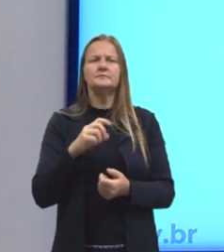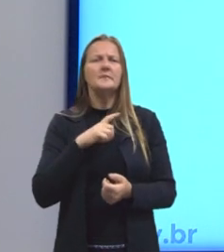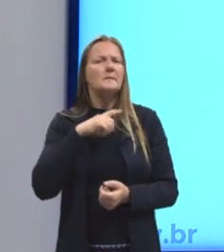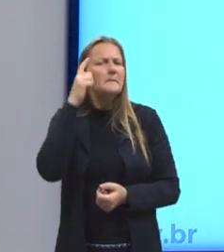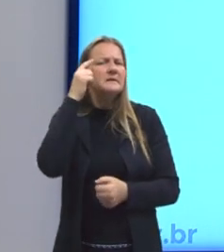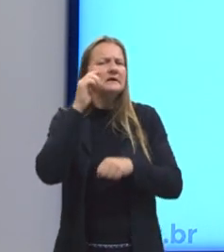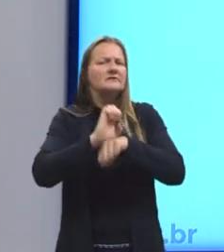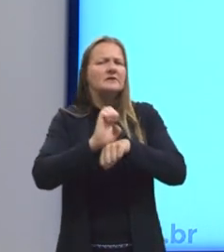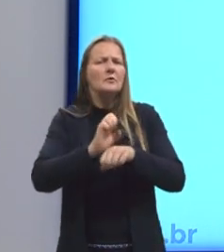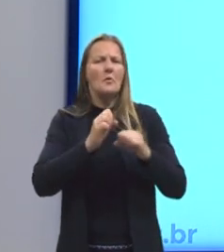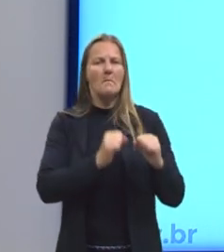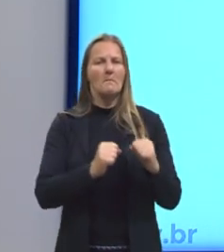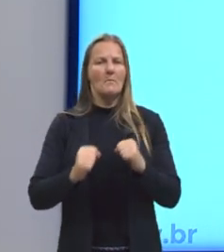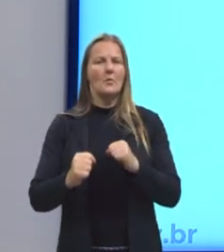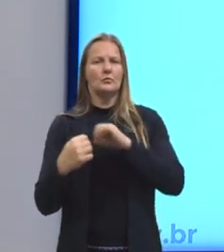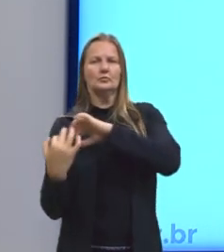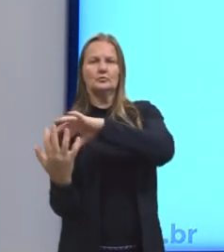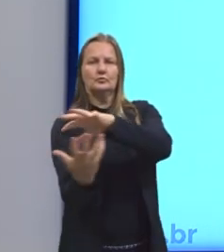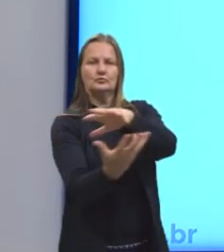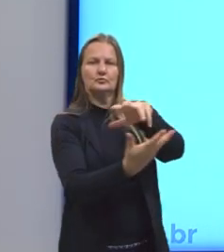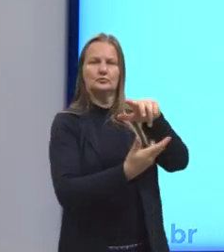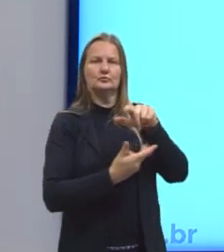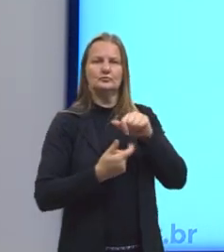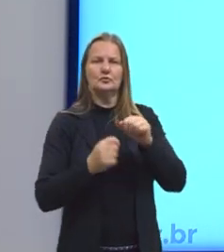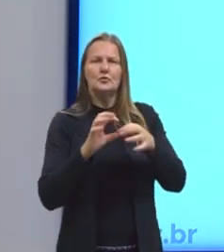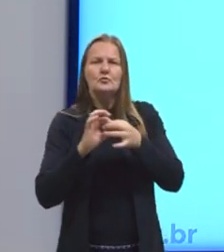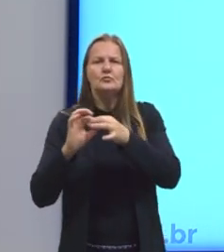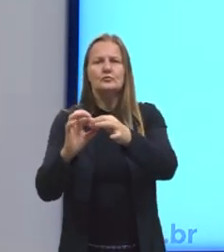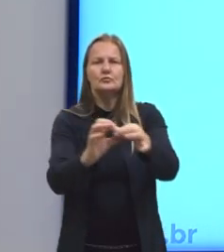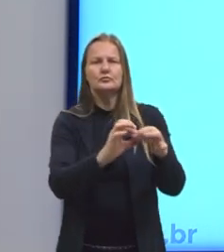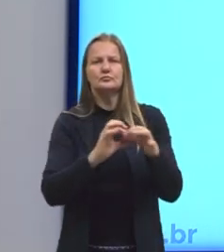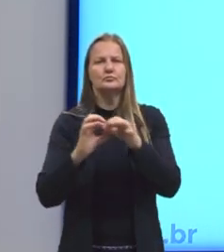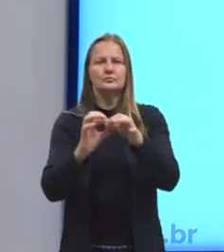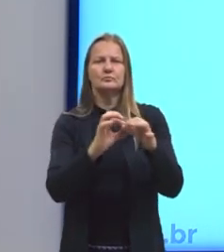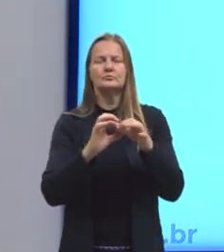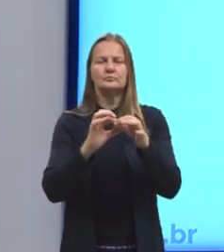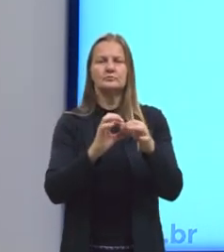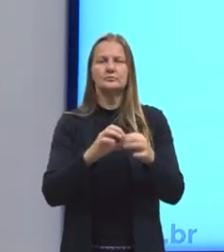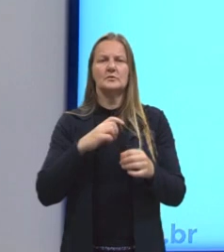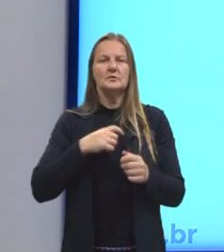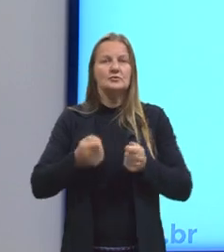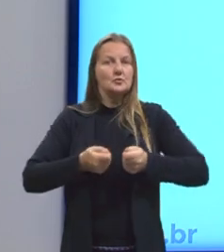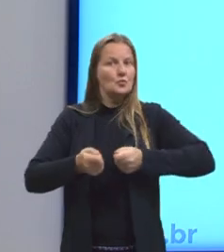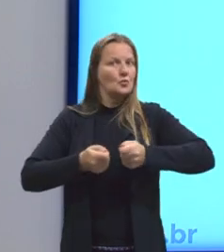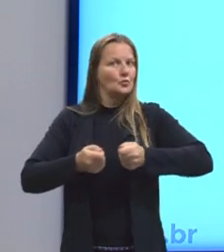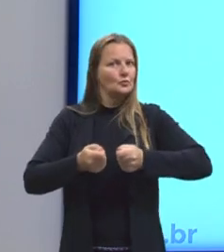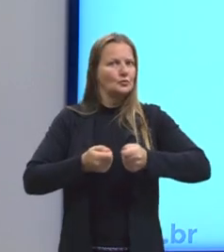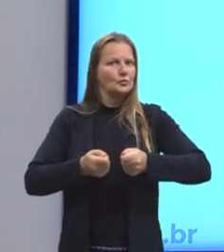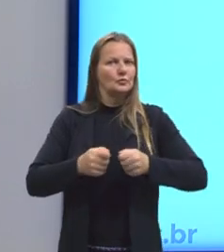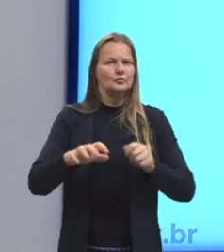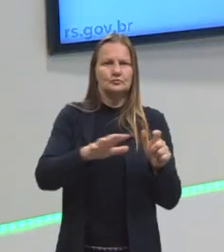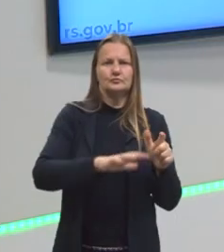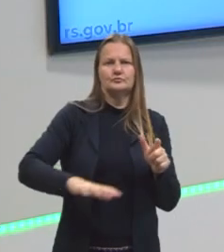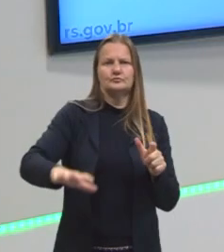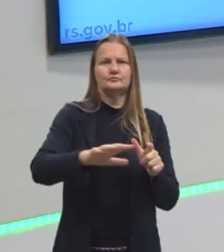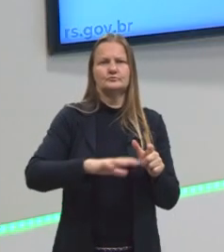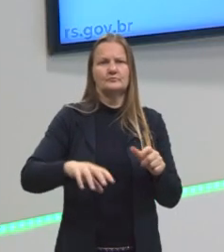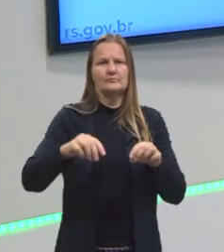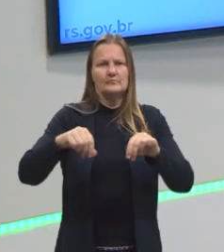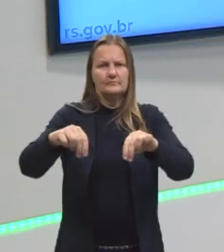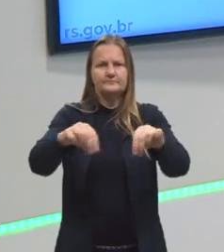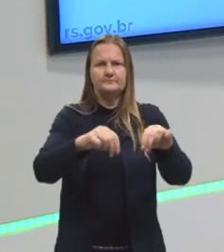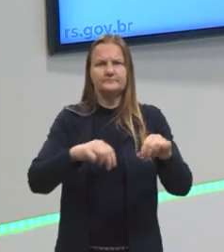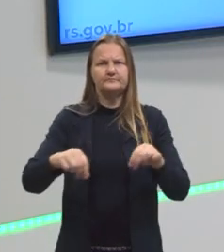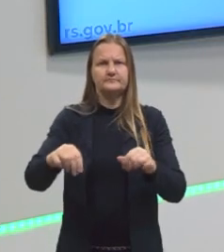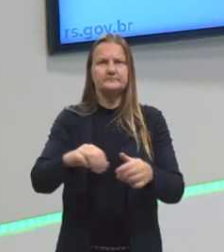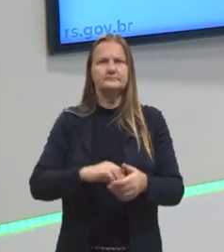perspectiva de dominar o mundo parte do Império Romano se eles iam achar que estavam dominando uma vasta extensão de terra como